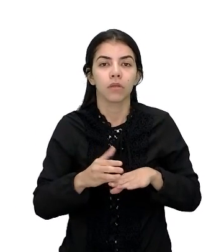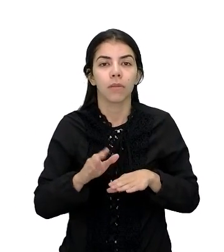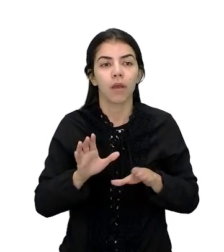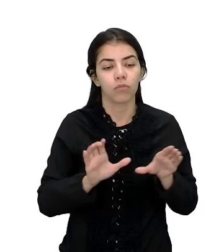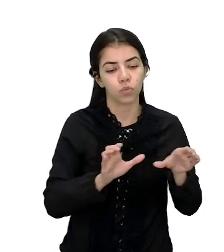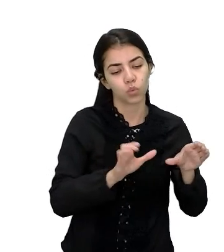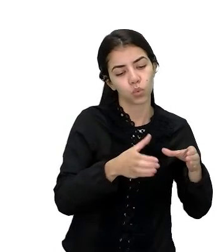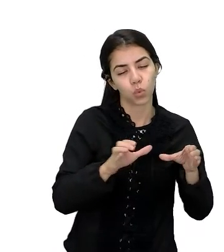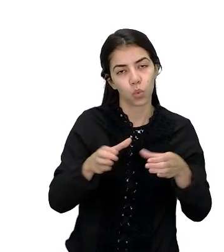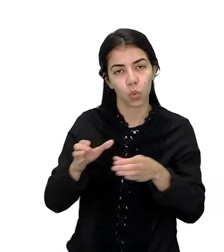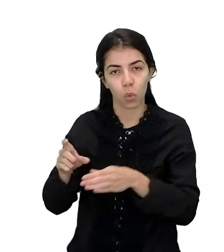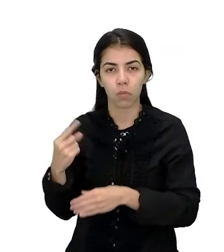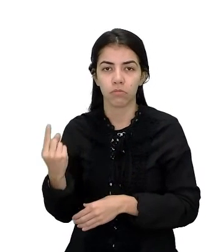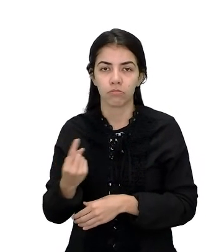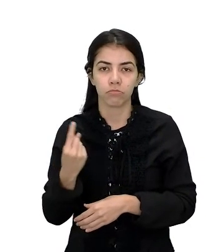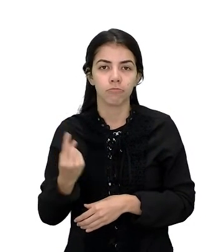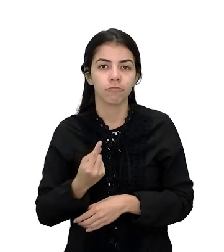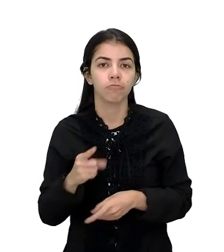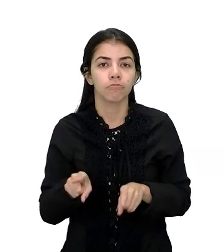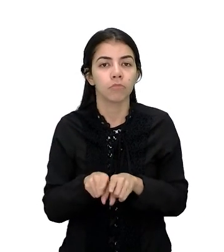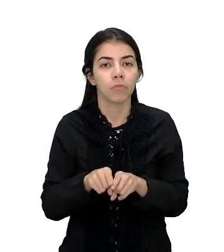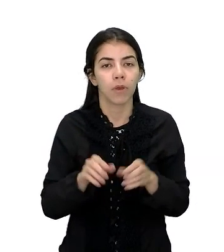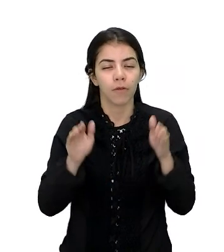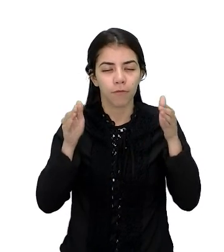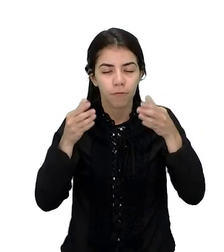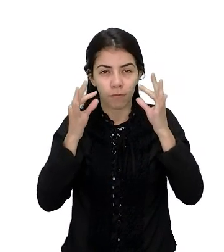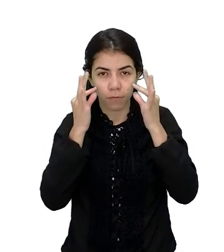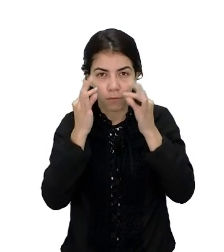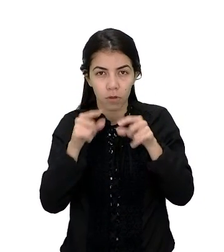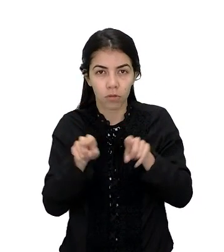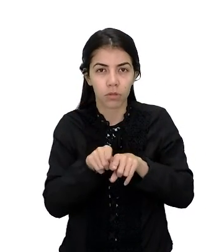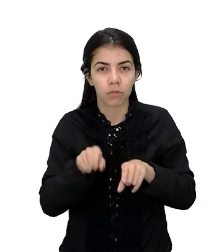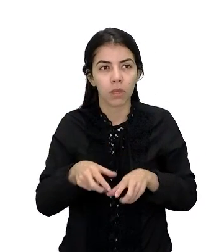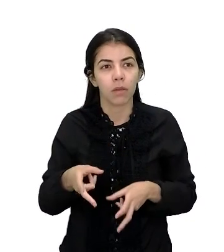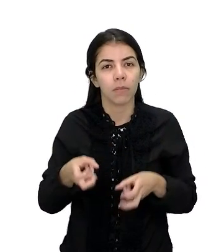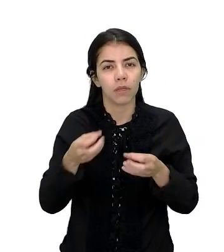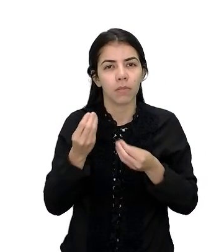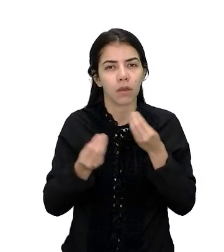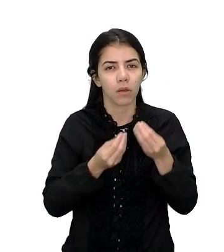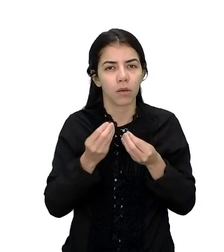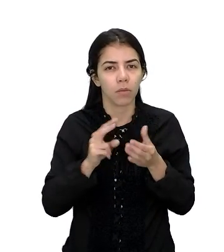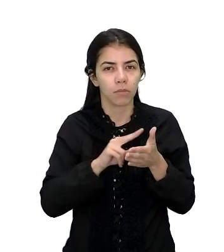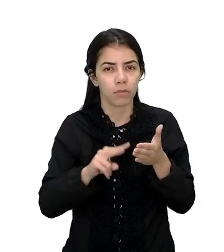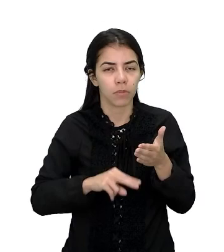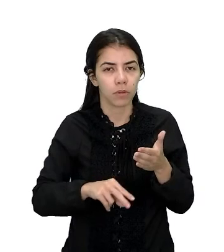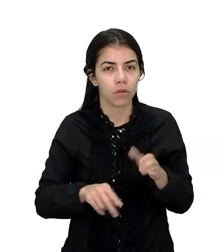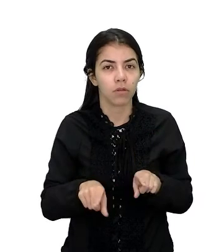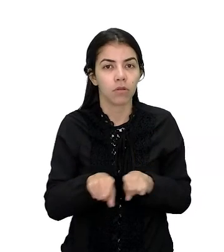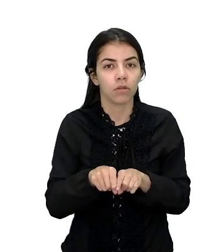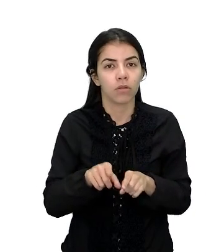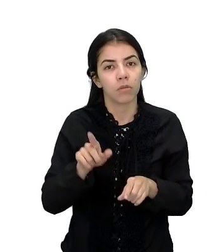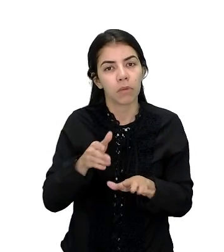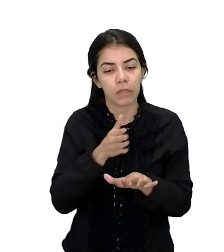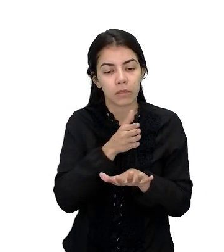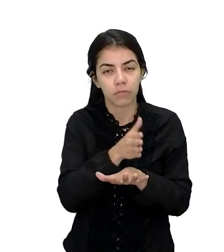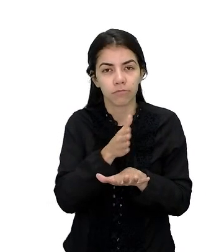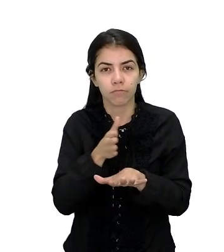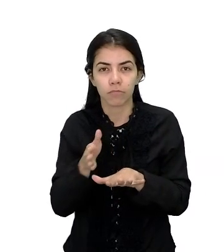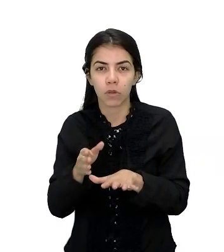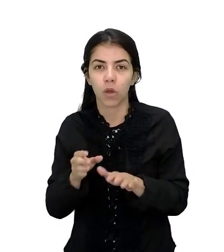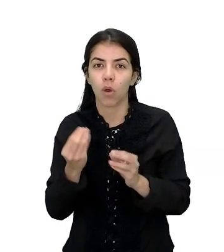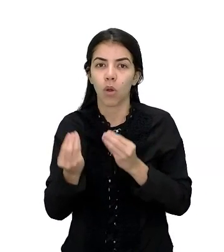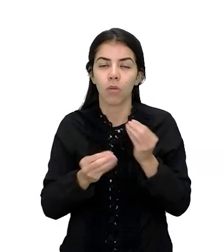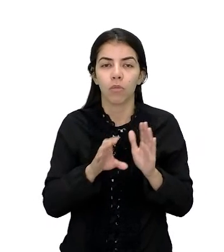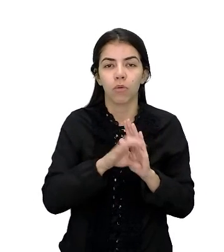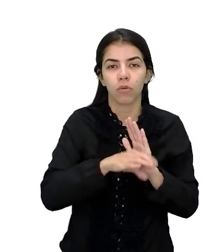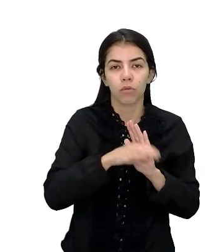grupos, mantendo o foco atencional primário e assim fazer a percepção do todo, buscando caminhos, revisitando os conceitos,